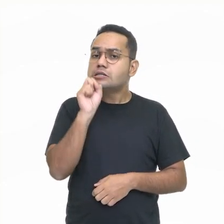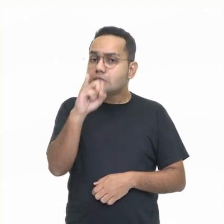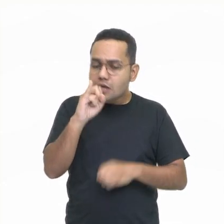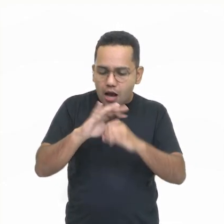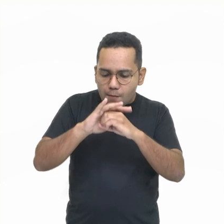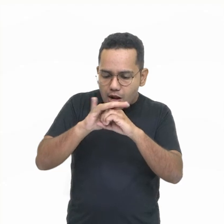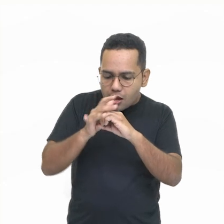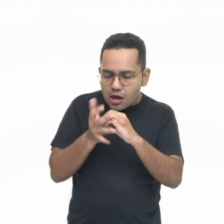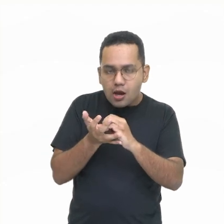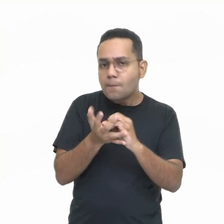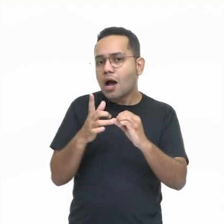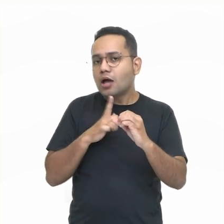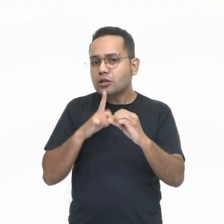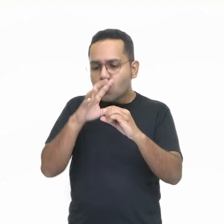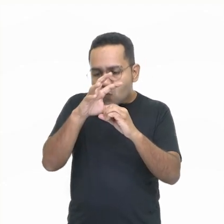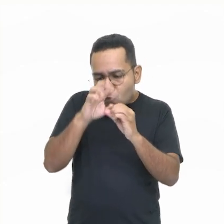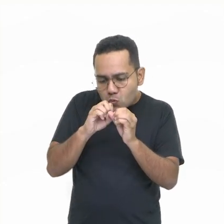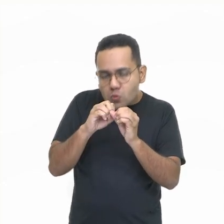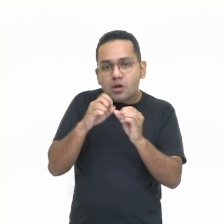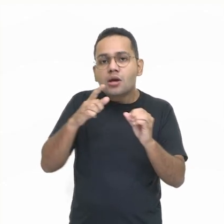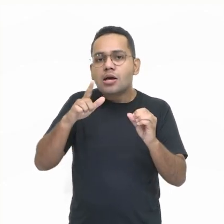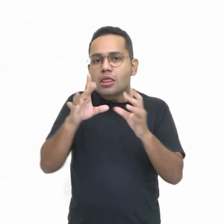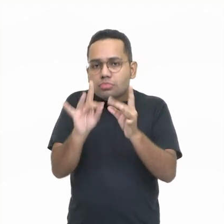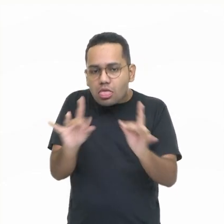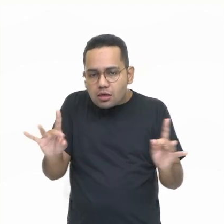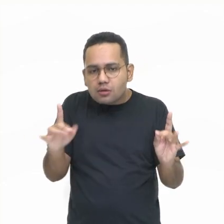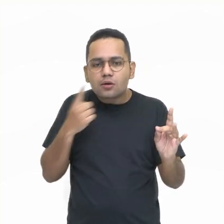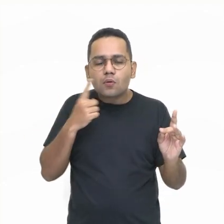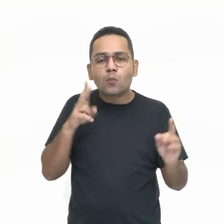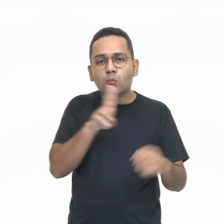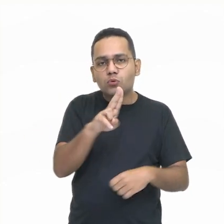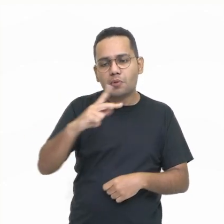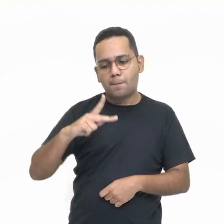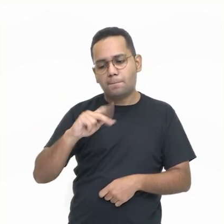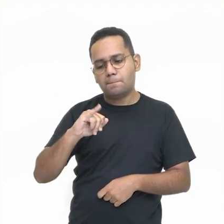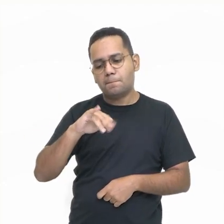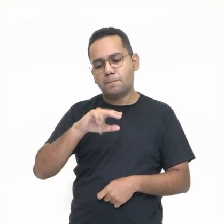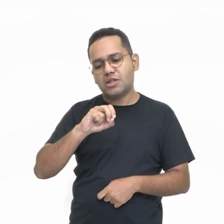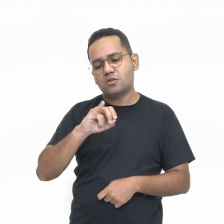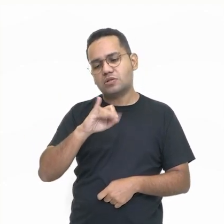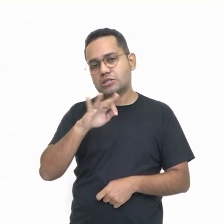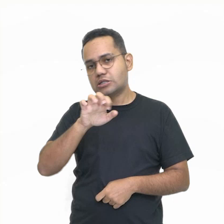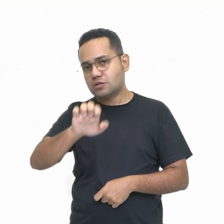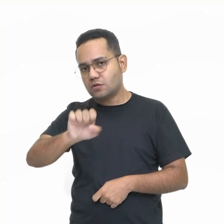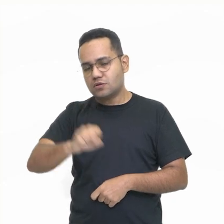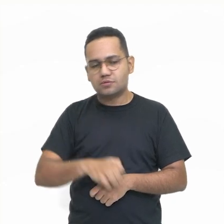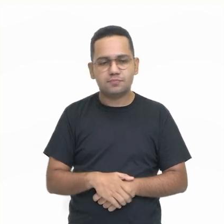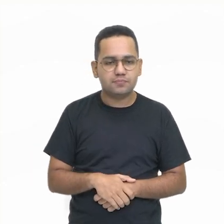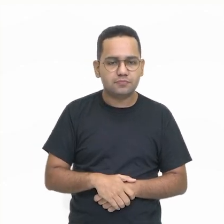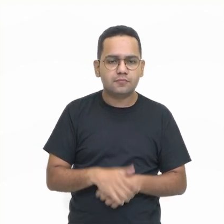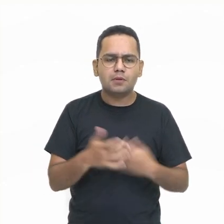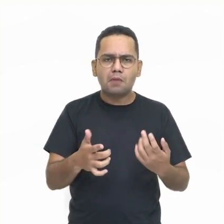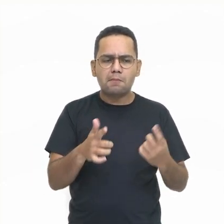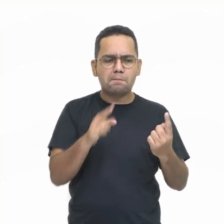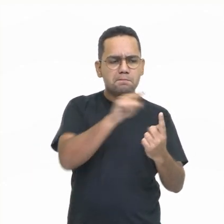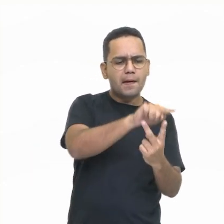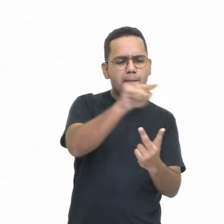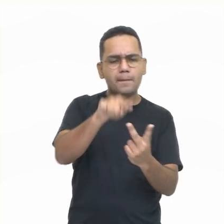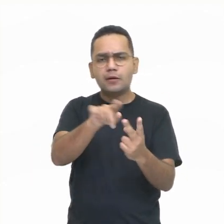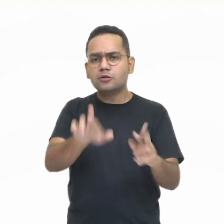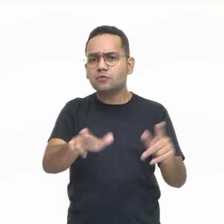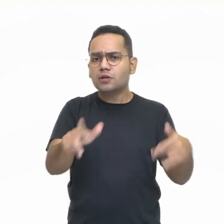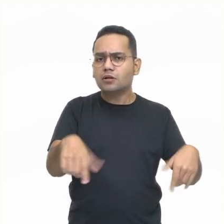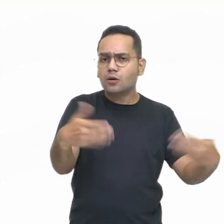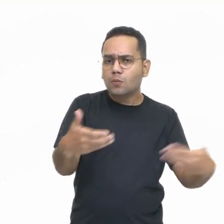líquido, nós chamamos de pinocitose. Então, a principal diferença entre a fagocitose e